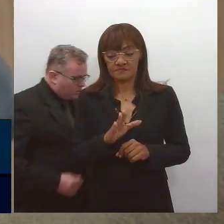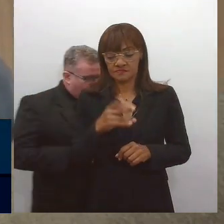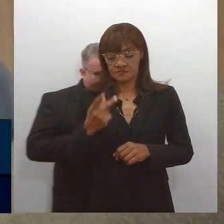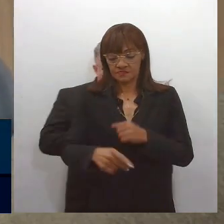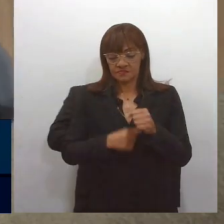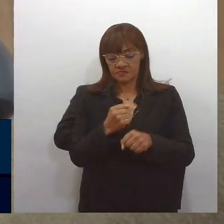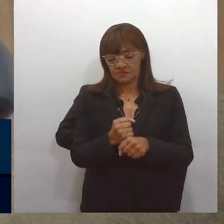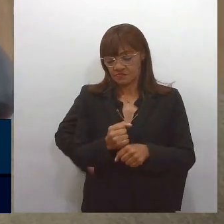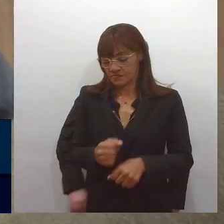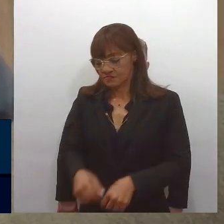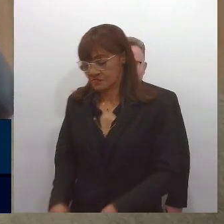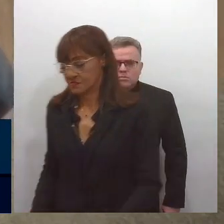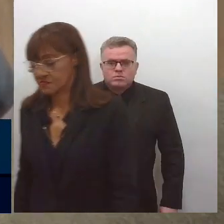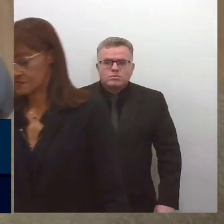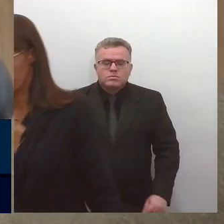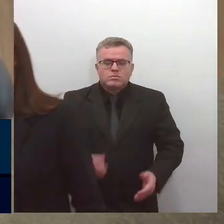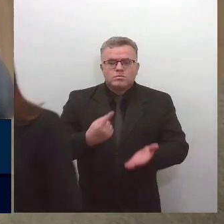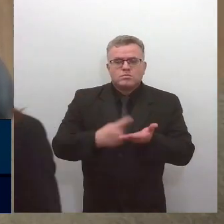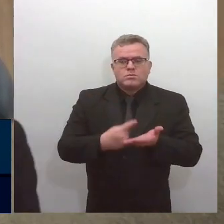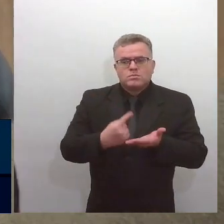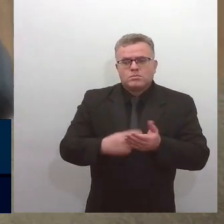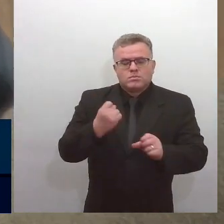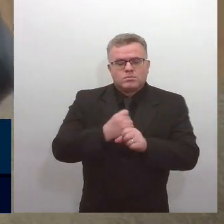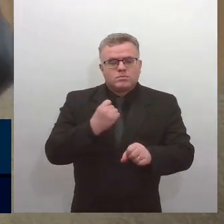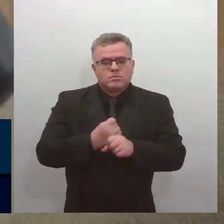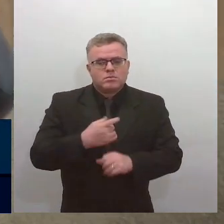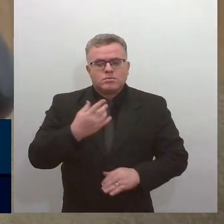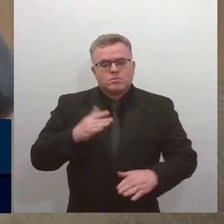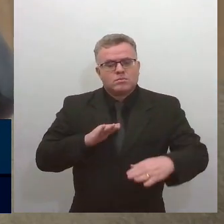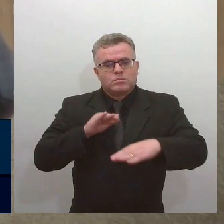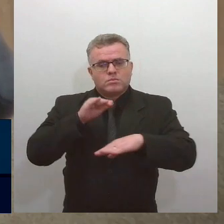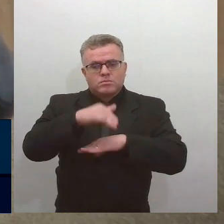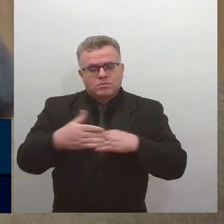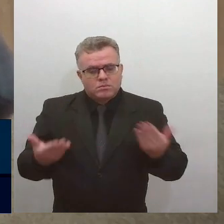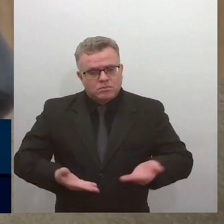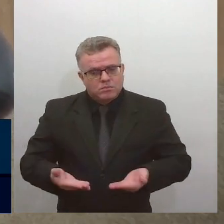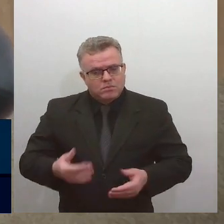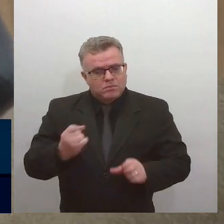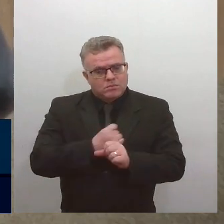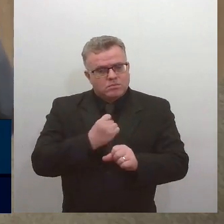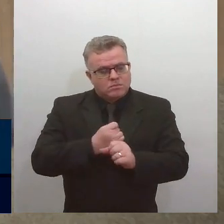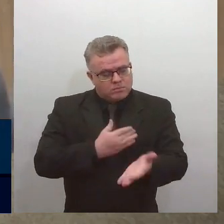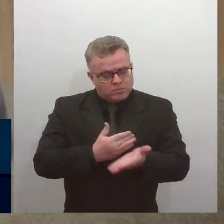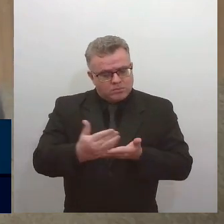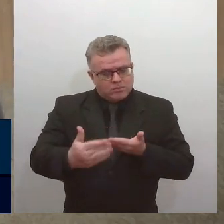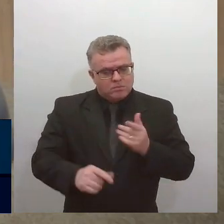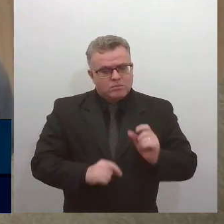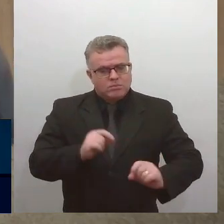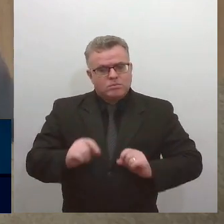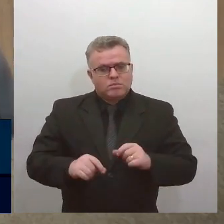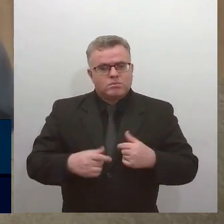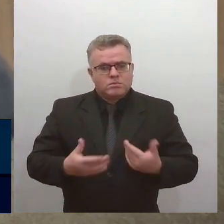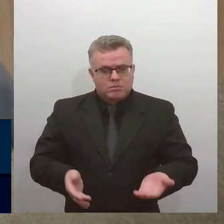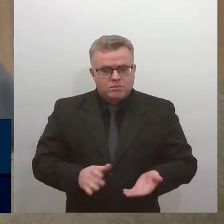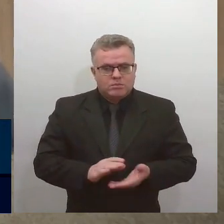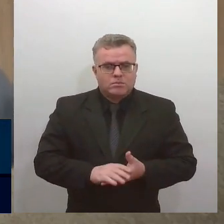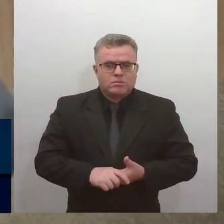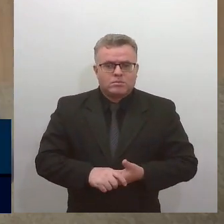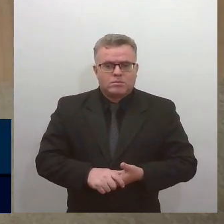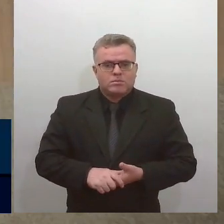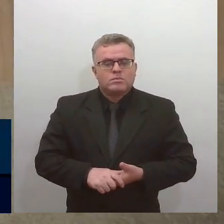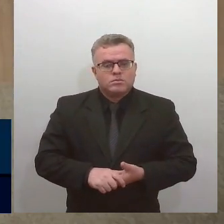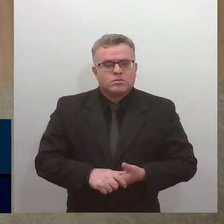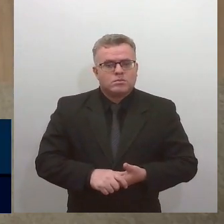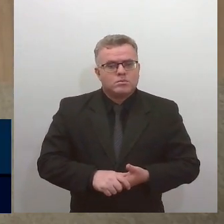pronto que é a parte da duplicação um projeto de 20 milhões N é isso até o final do ano estará